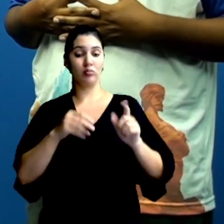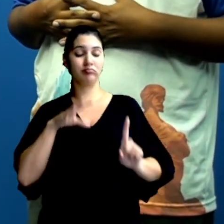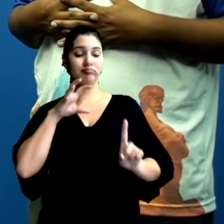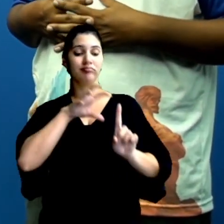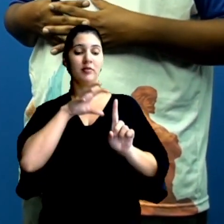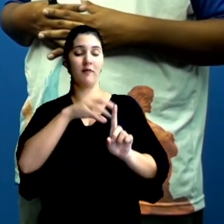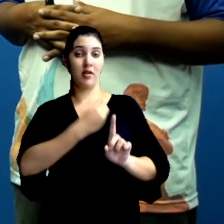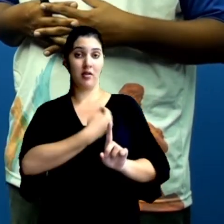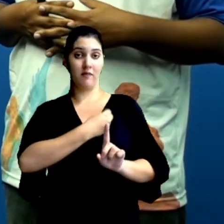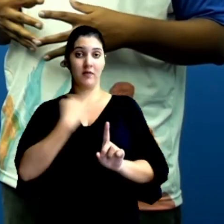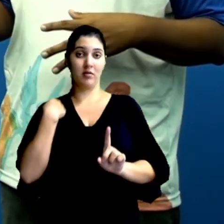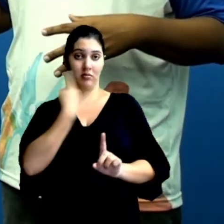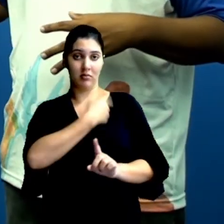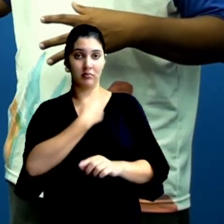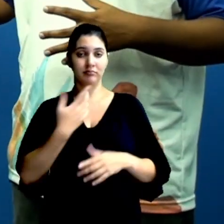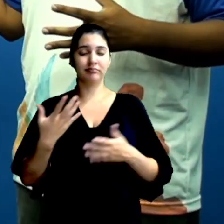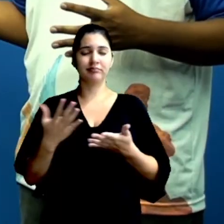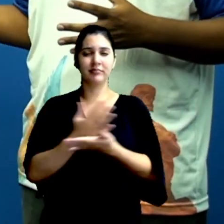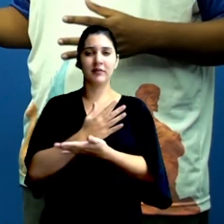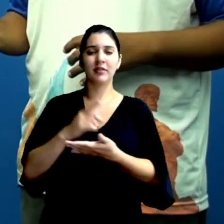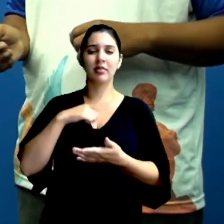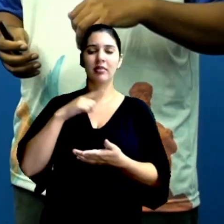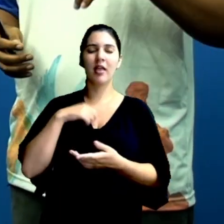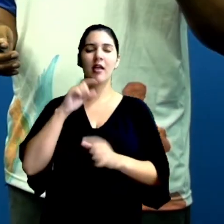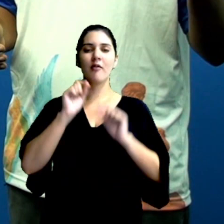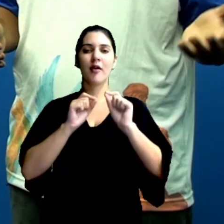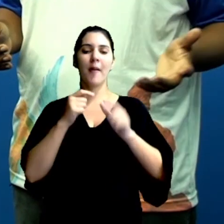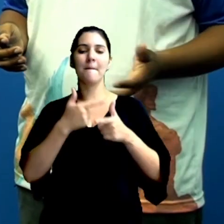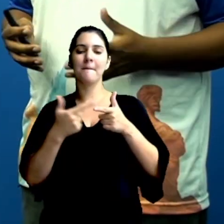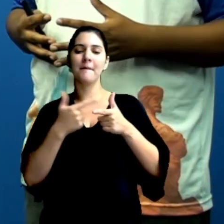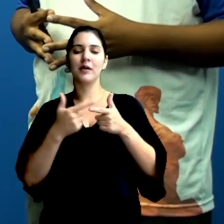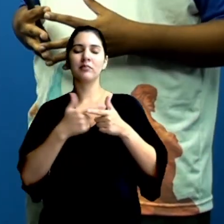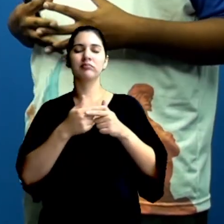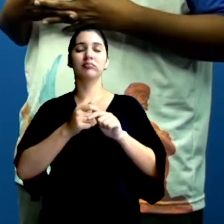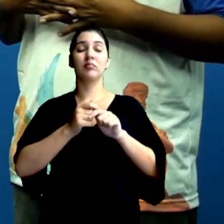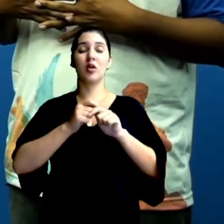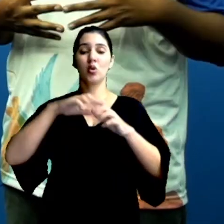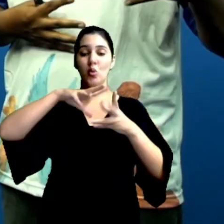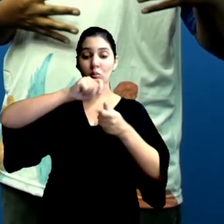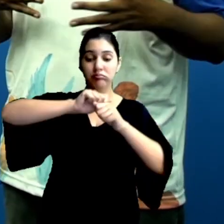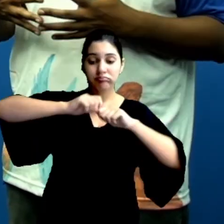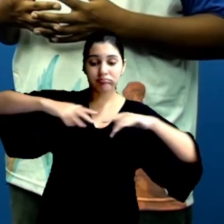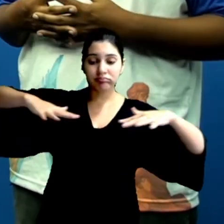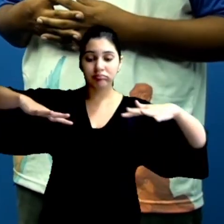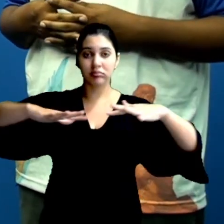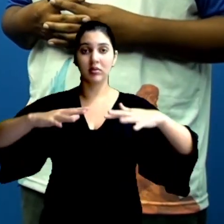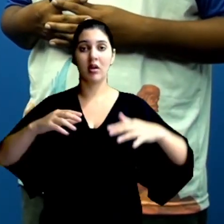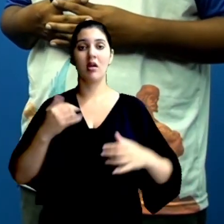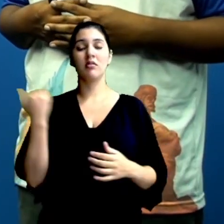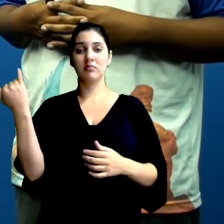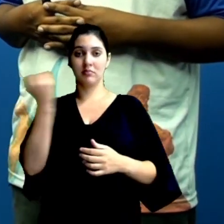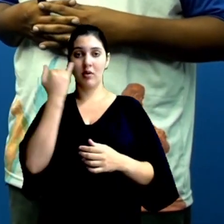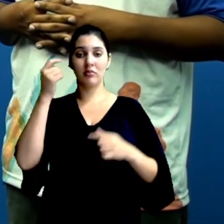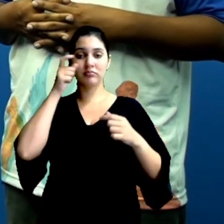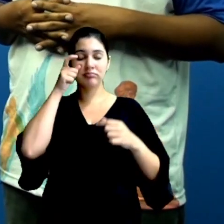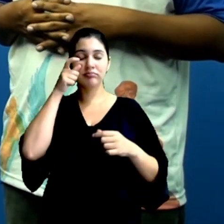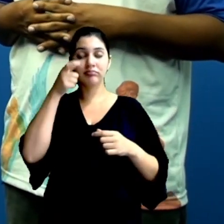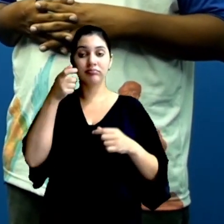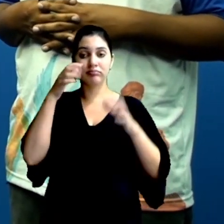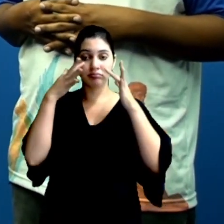influencia a vida da gente, né? Então às vezes quando tem uma crise aí, repercute no mundo todo, então é importante a gente estar atento a esse tipo